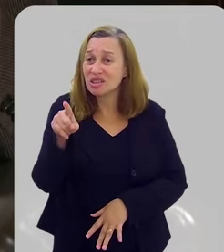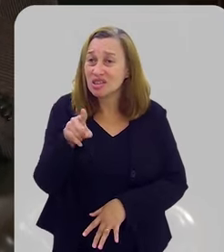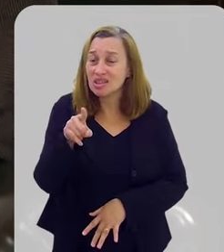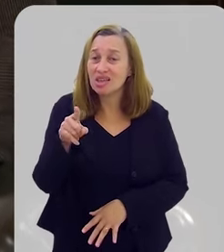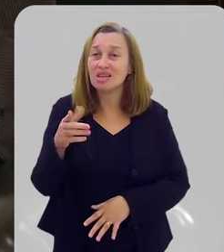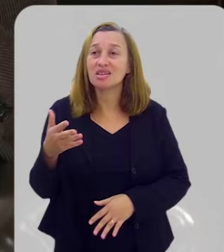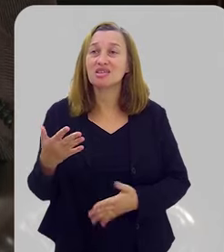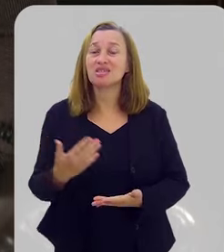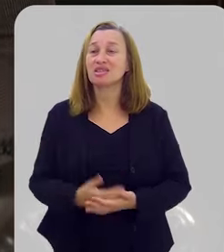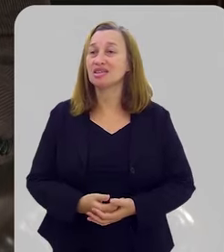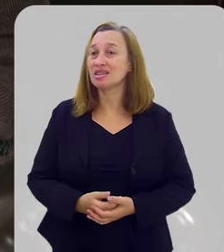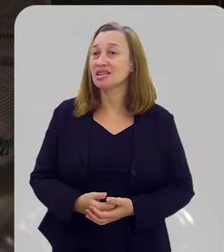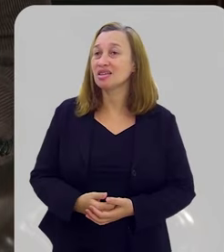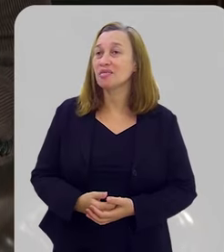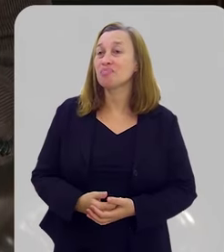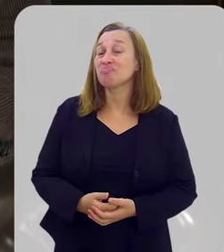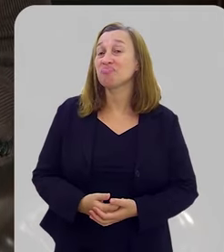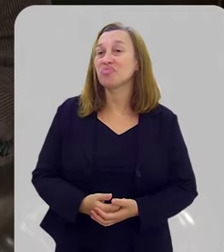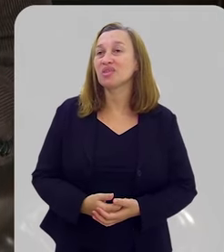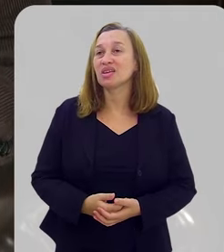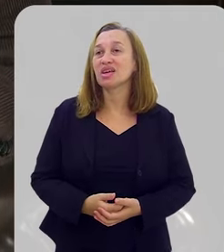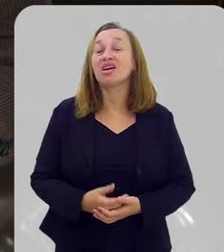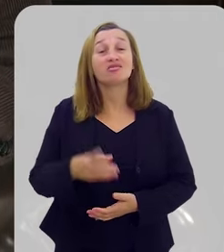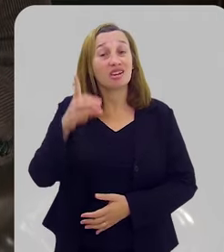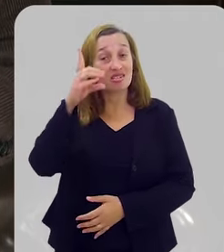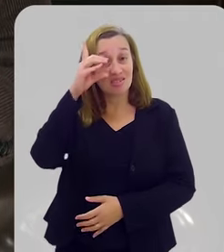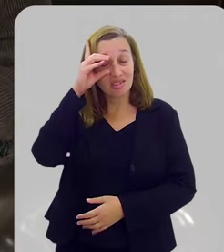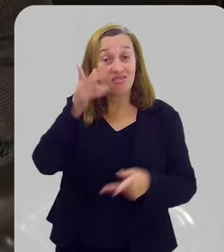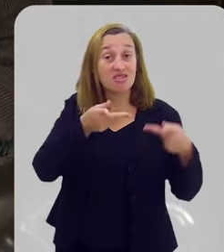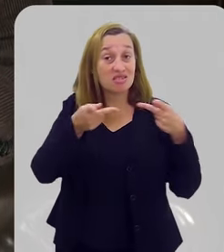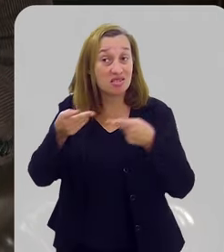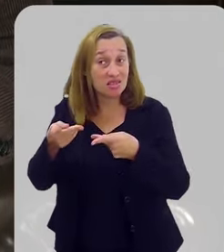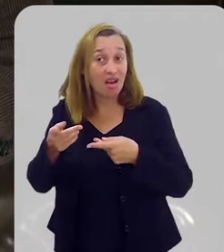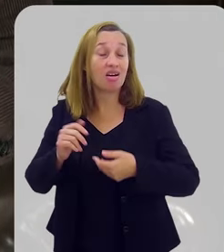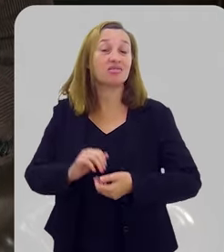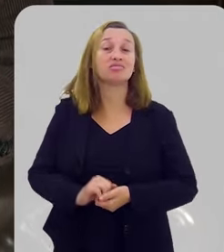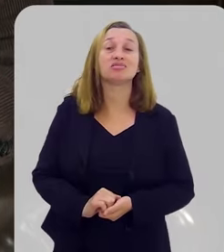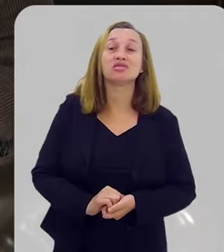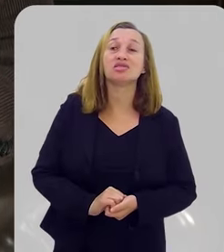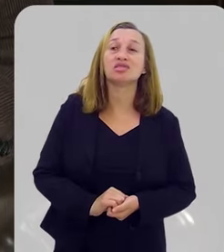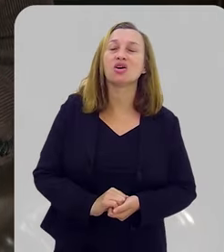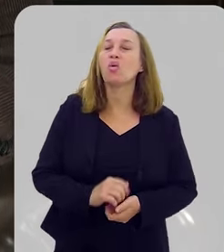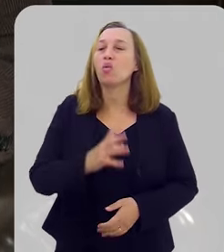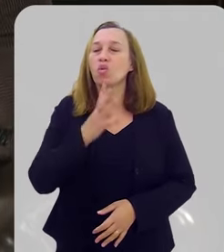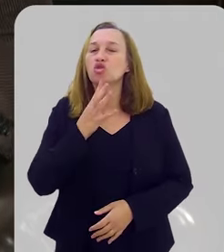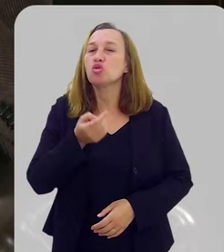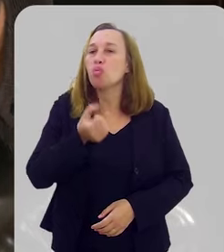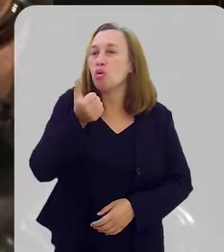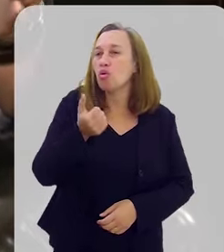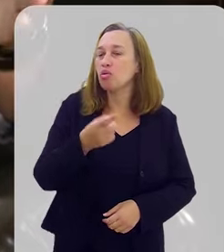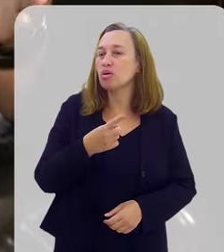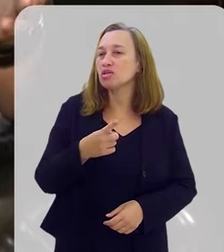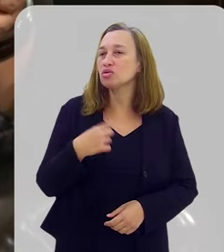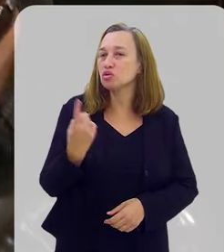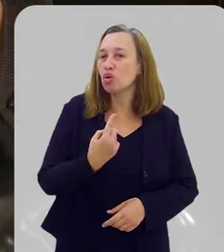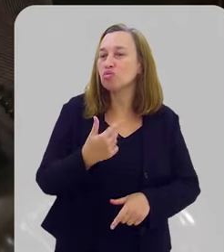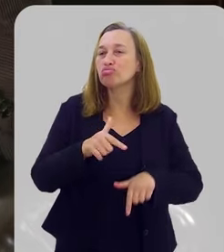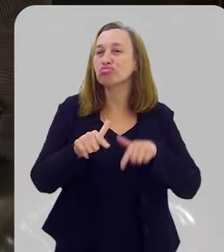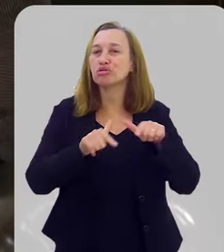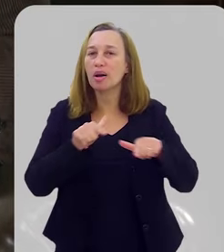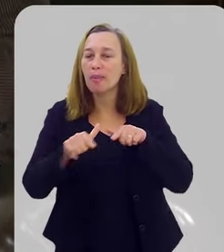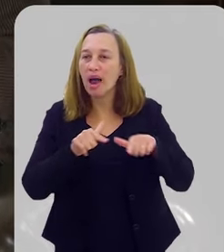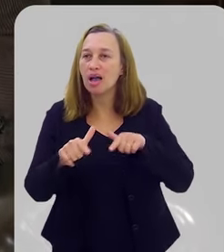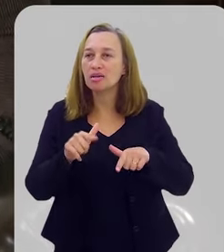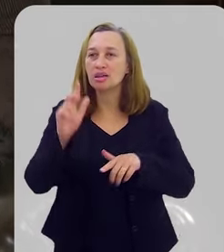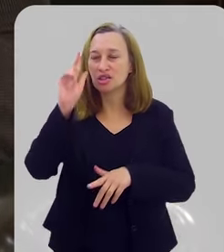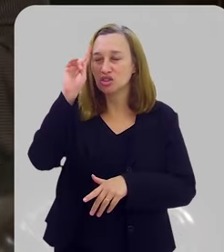vocês que têm entrado lá, têm entrado no nosso Instagram, Zoe TV Brasil, conhecido um pouco mais sobre o nosso trabalho,